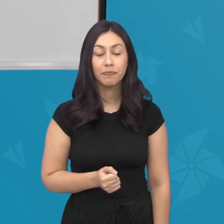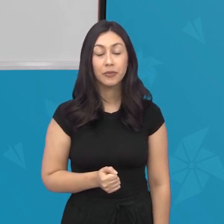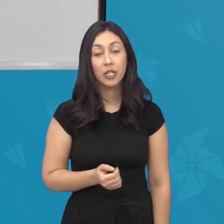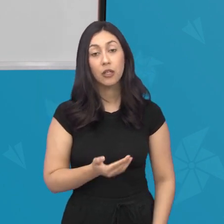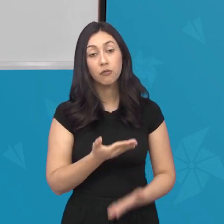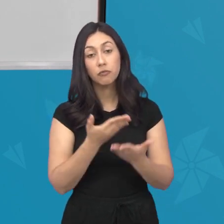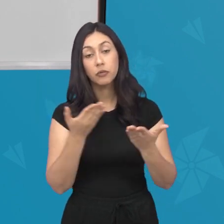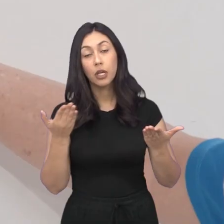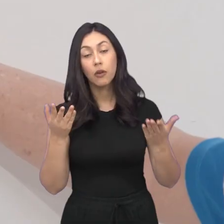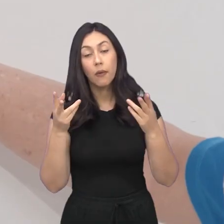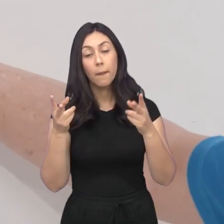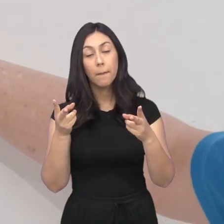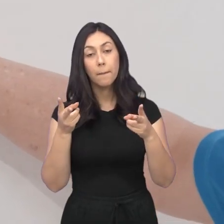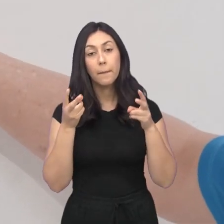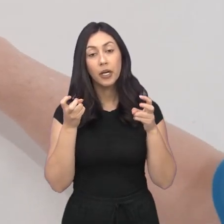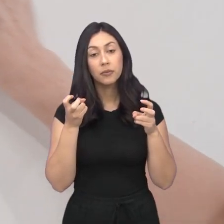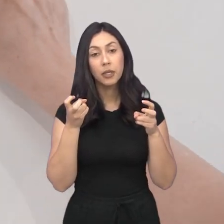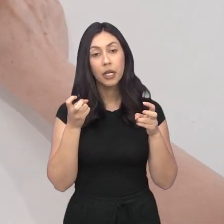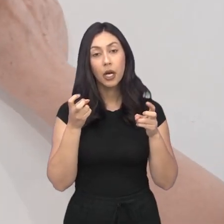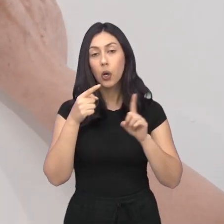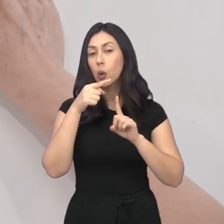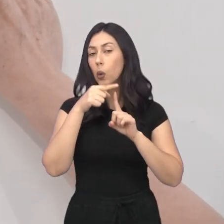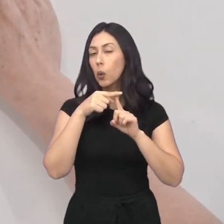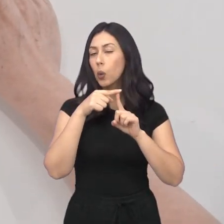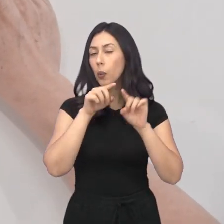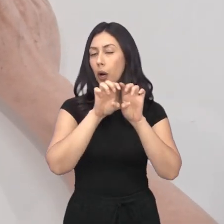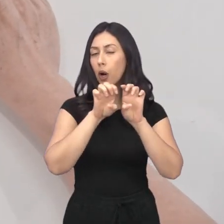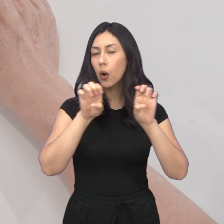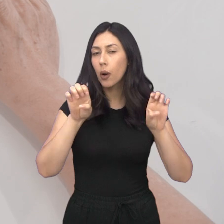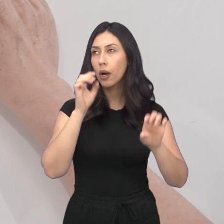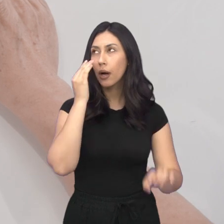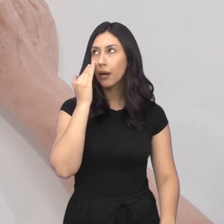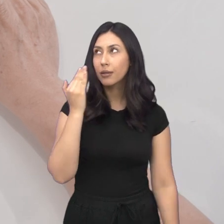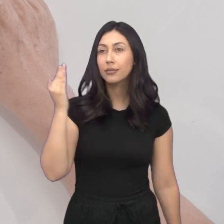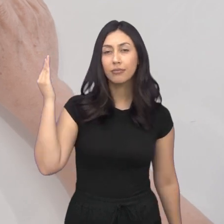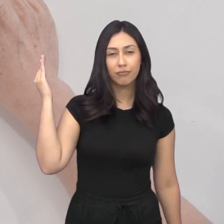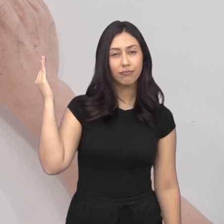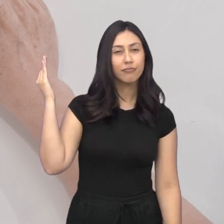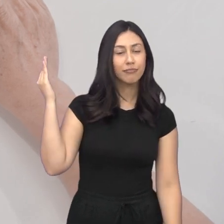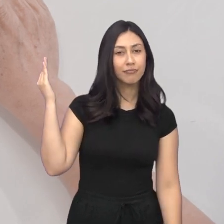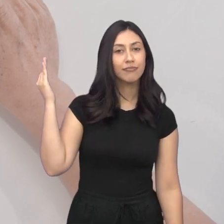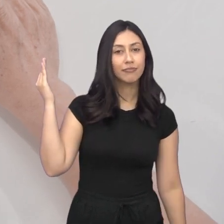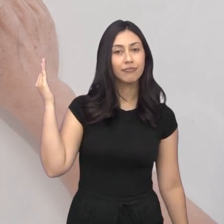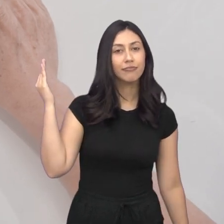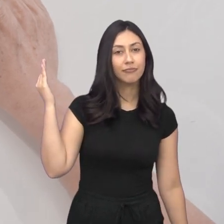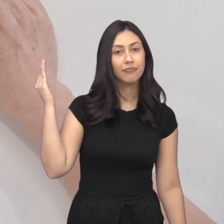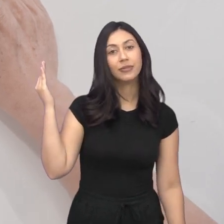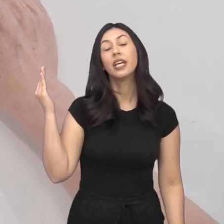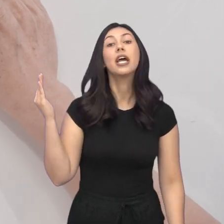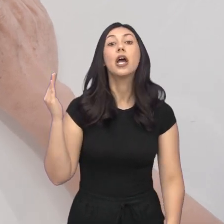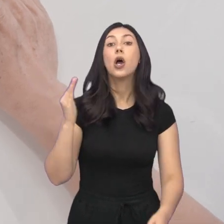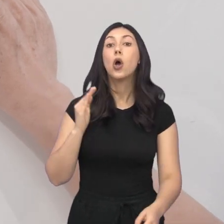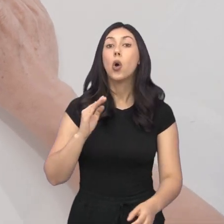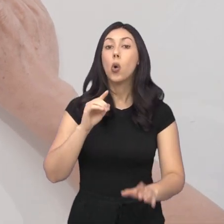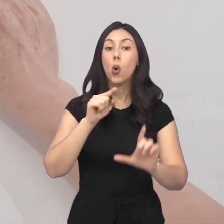Vocês vão ver que esse tipo de equação aqui, o formatinho dela é uma parábola.